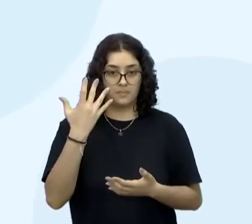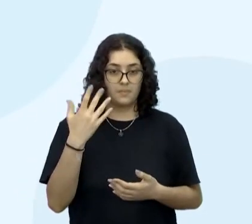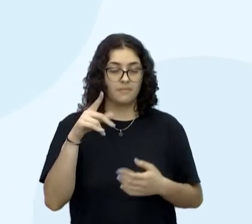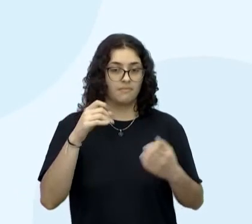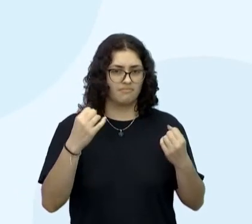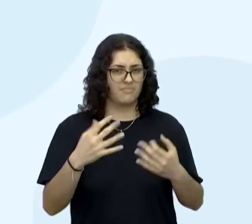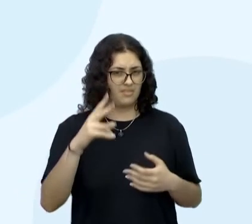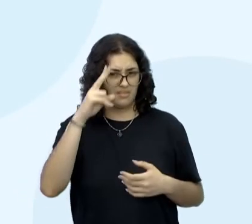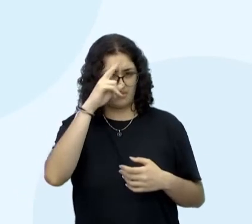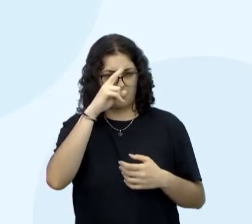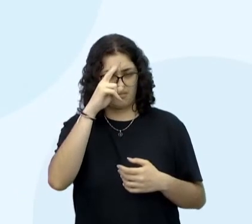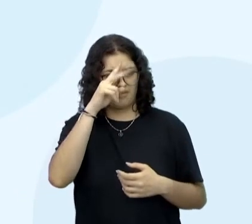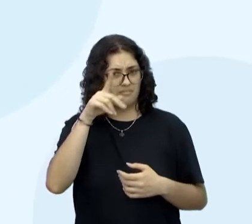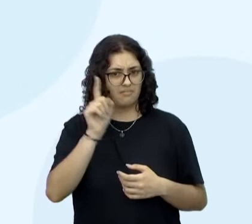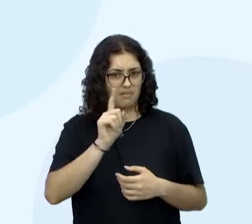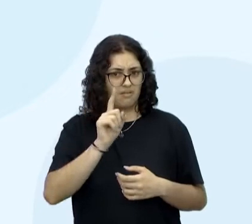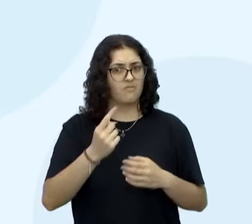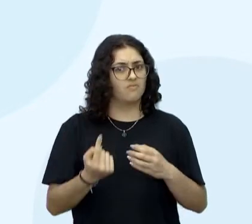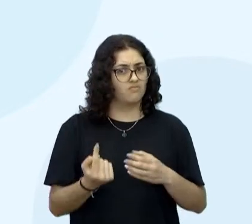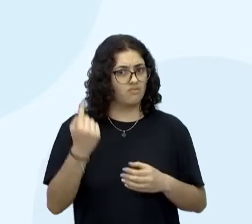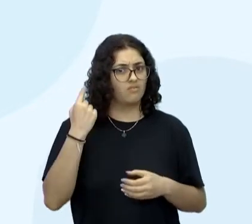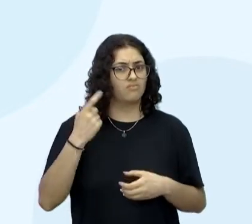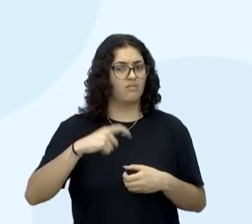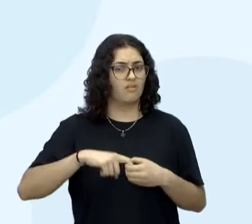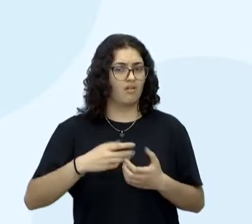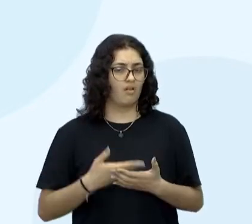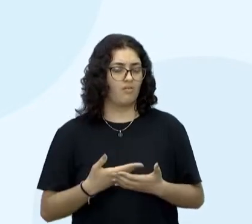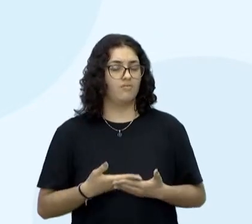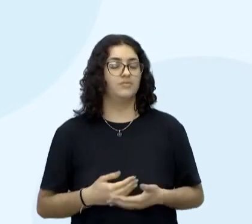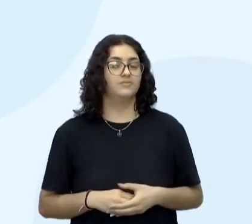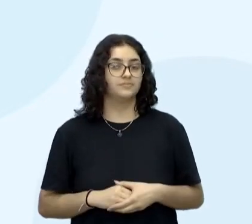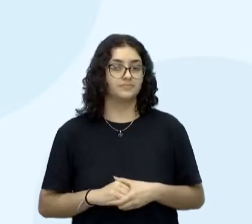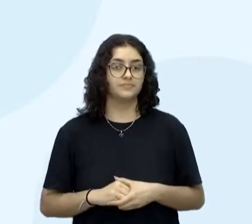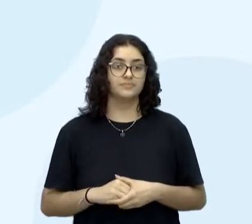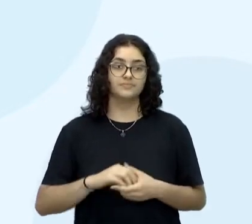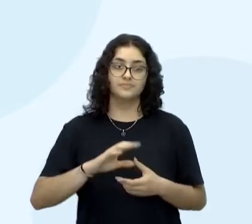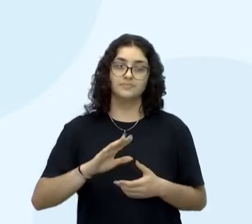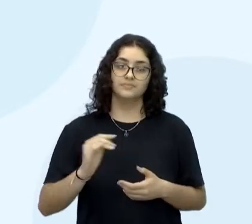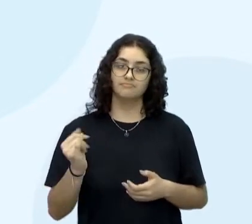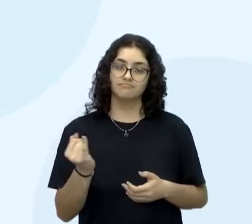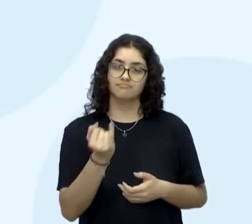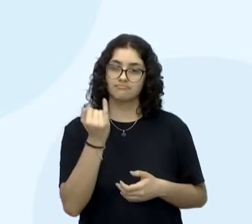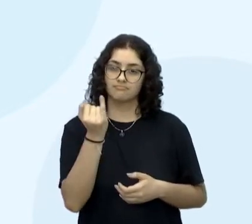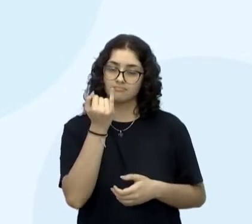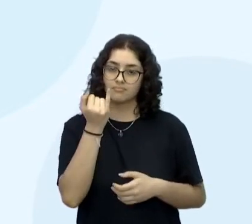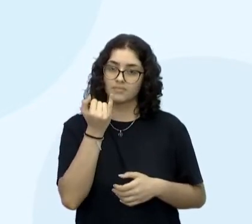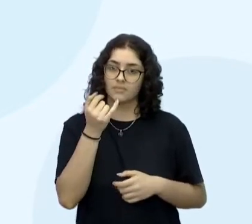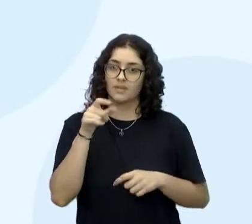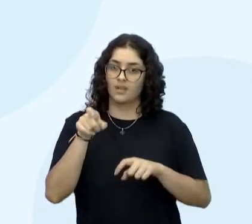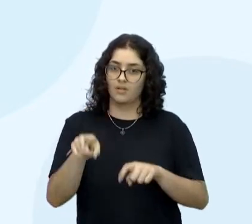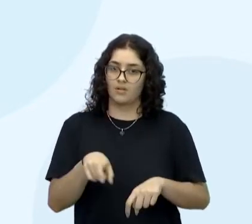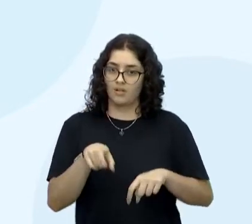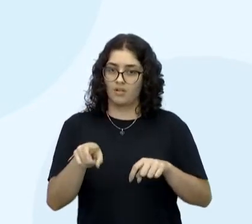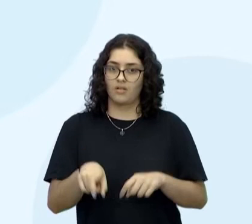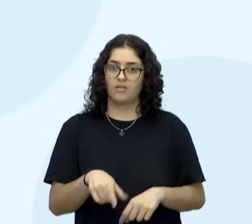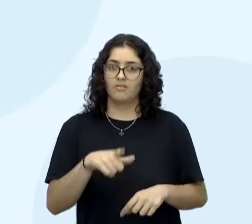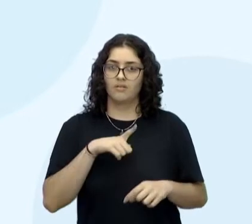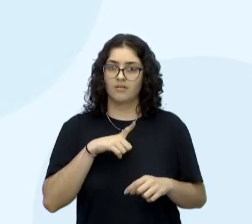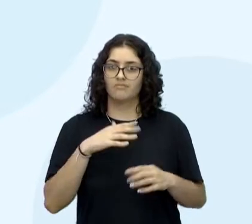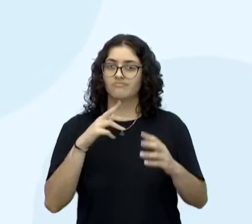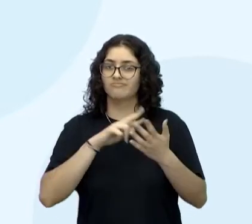Vocês estão lembrados? Se não, volta lá e dá uma olhadinha. Bom, a importância do solo. Detritos da vida urbana